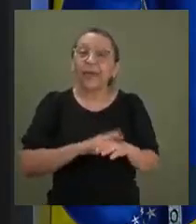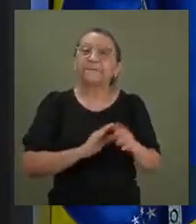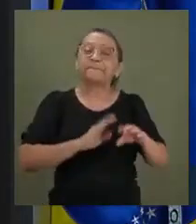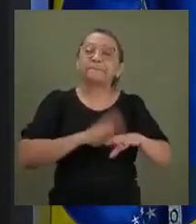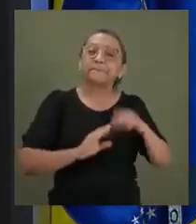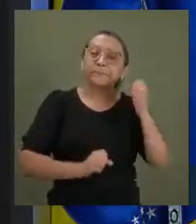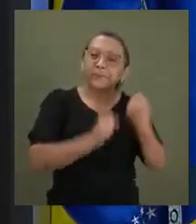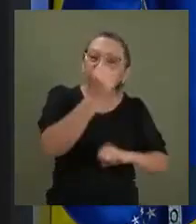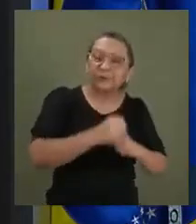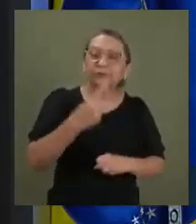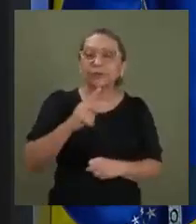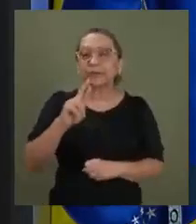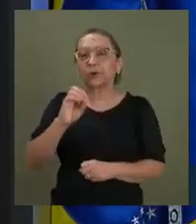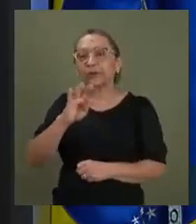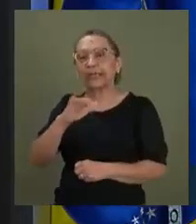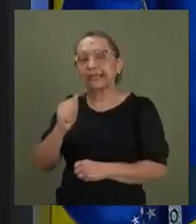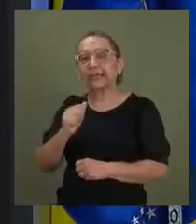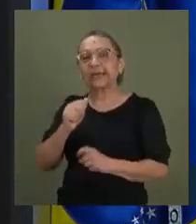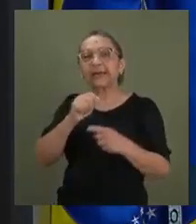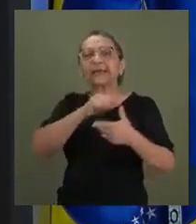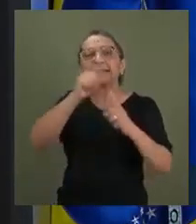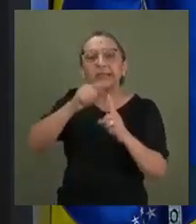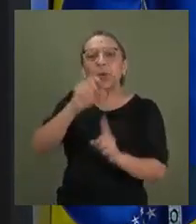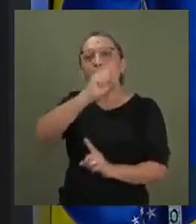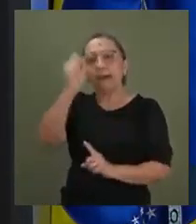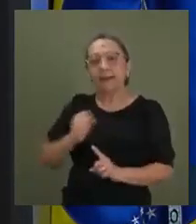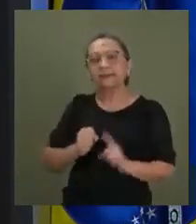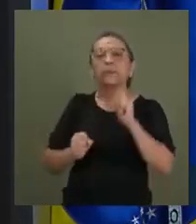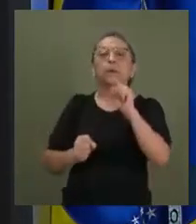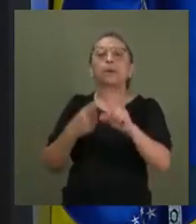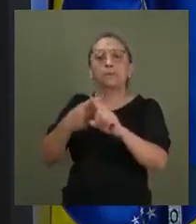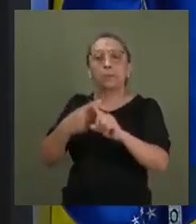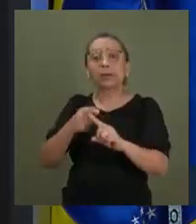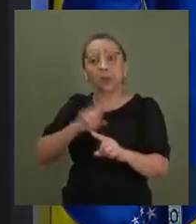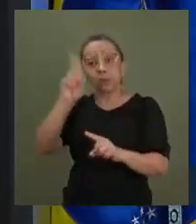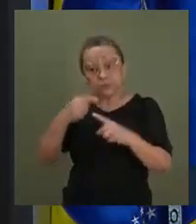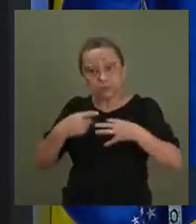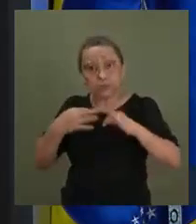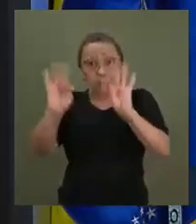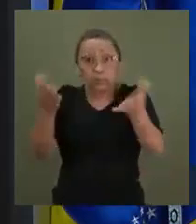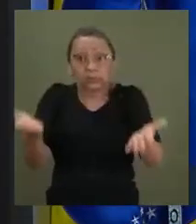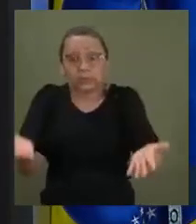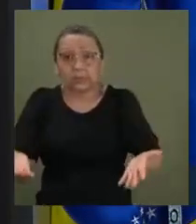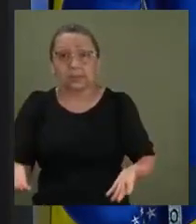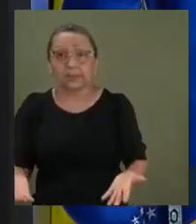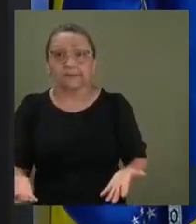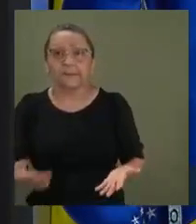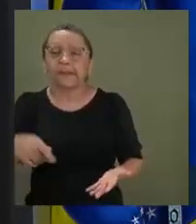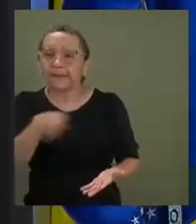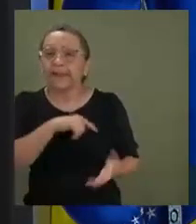incorretas pela tecnologia que estão sendo oferecidas. E